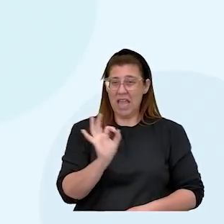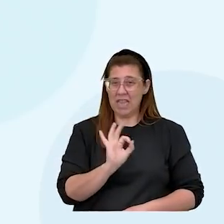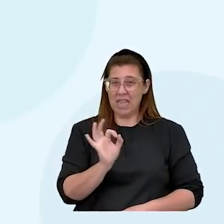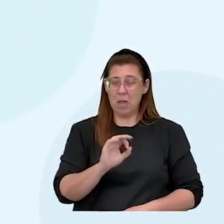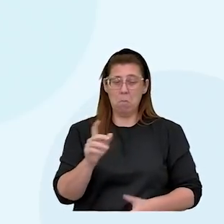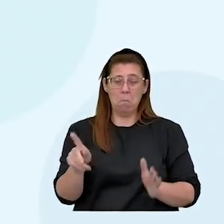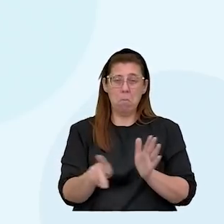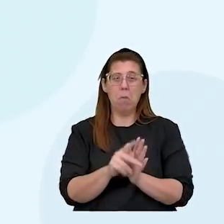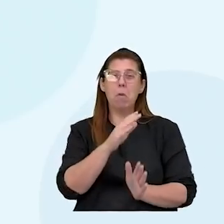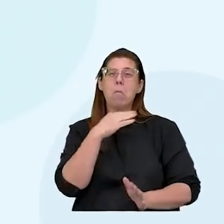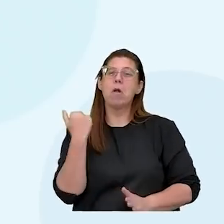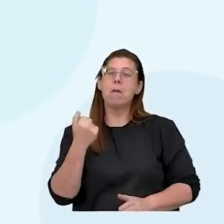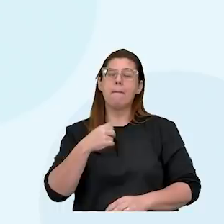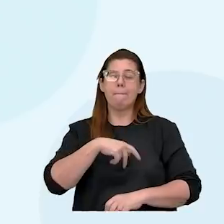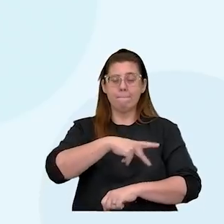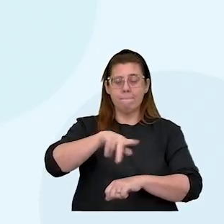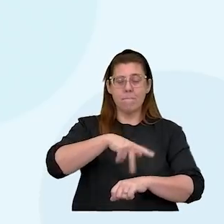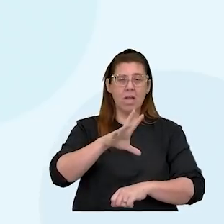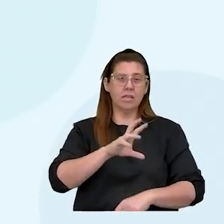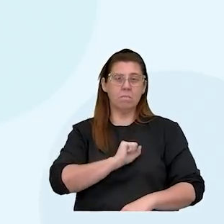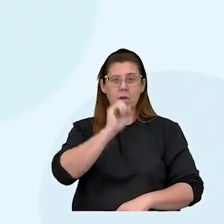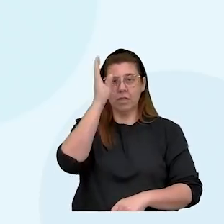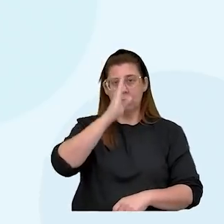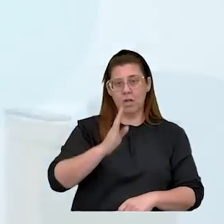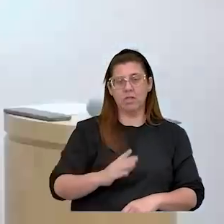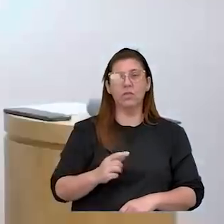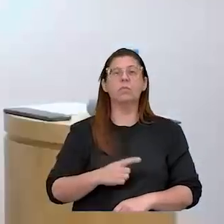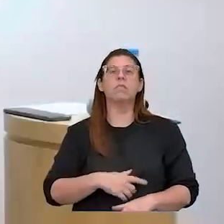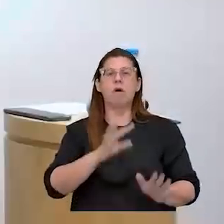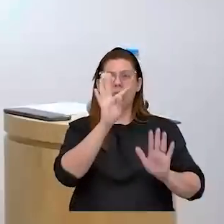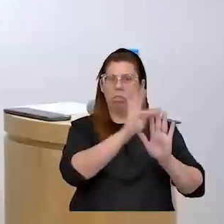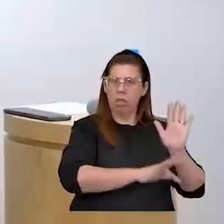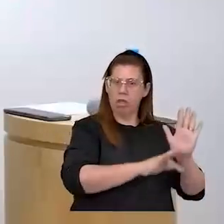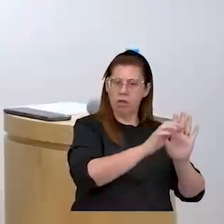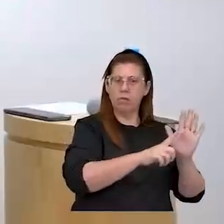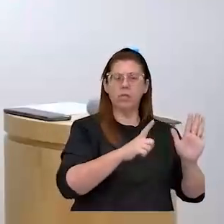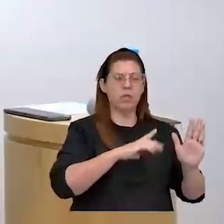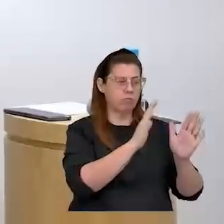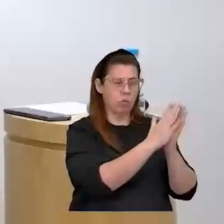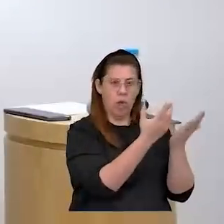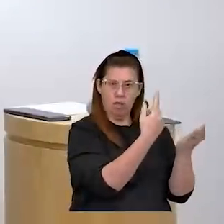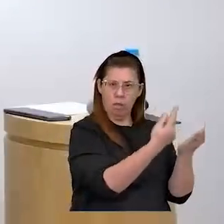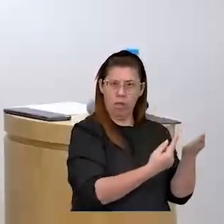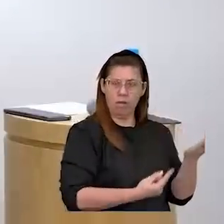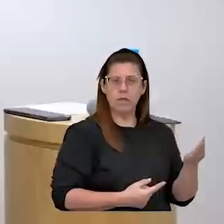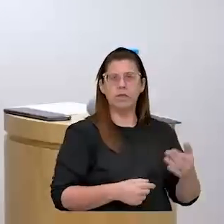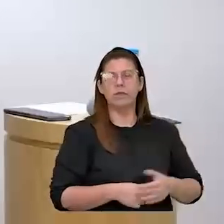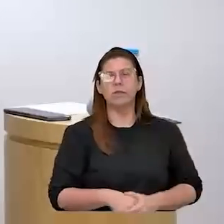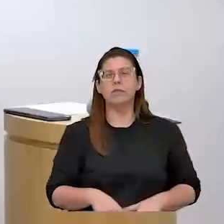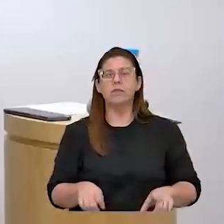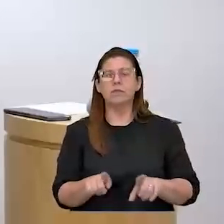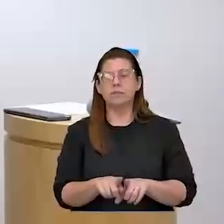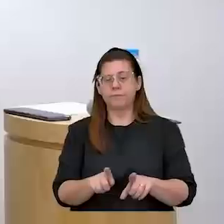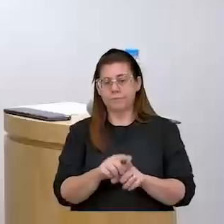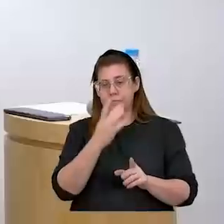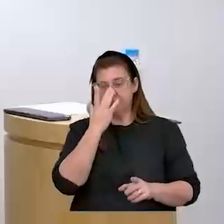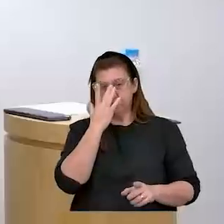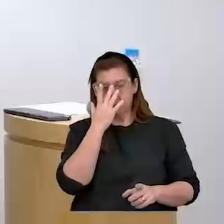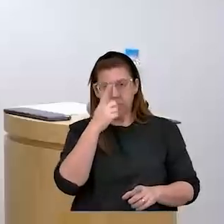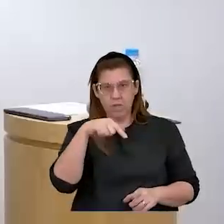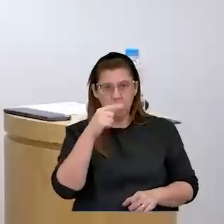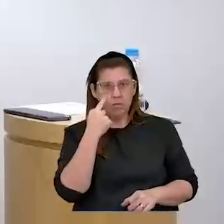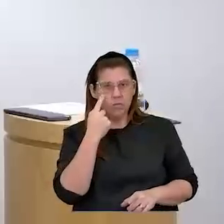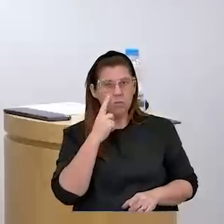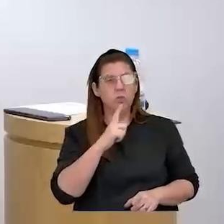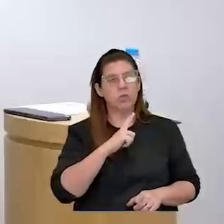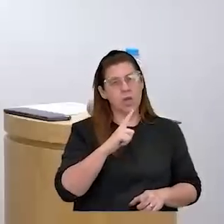que clama pátria amada Brasil. Então, esse texto nós temos aí, está no caderno. Além da parte que nós vimos aí que